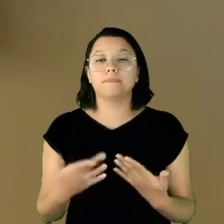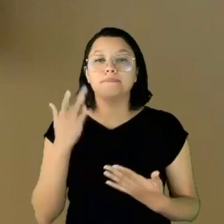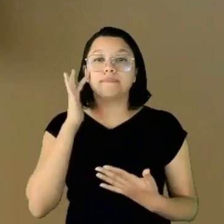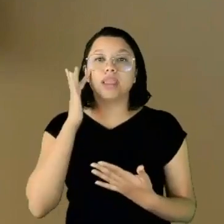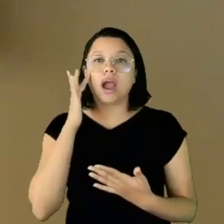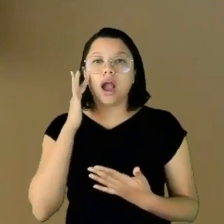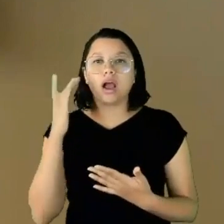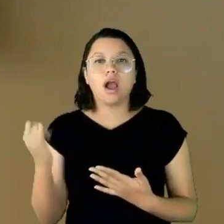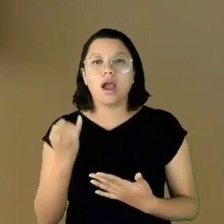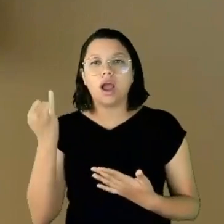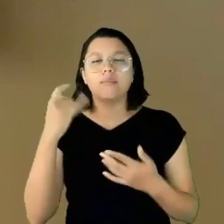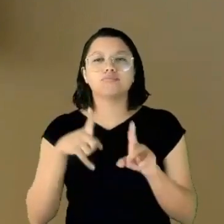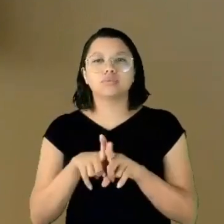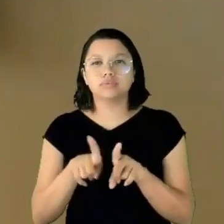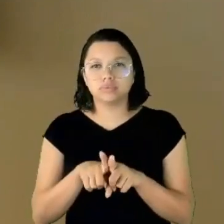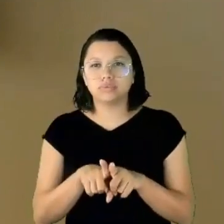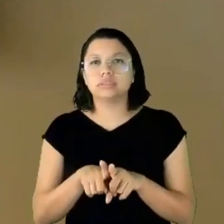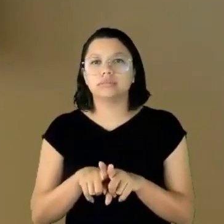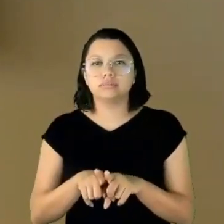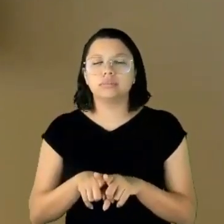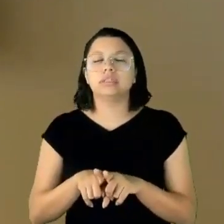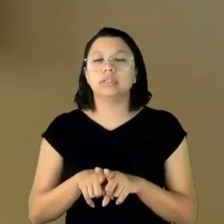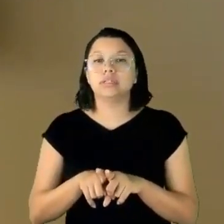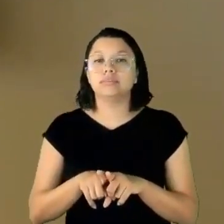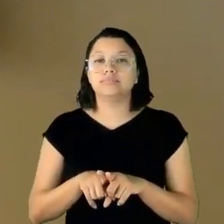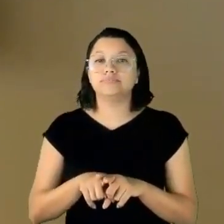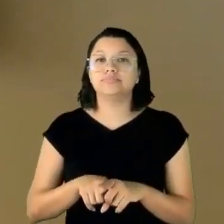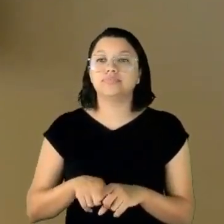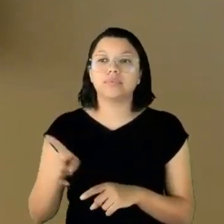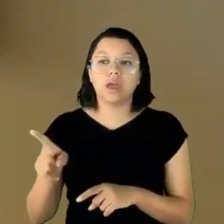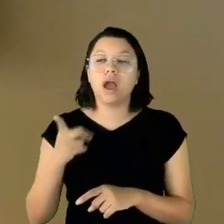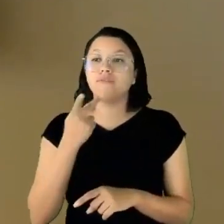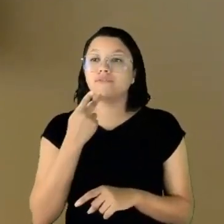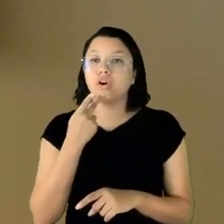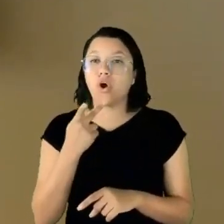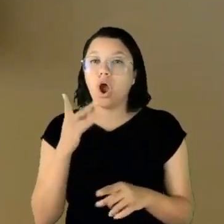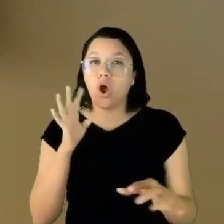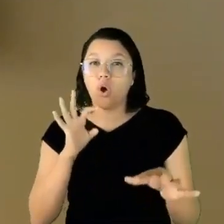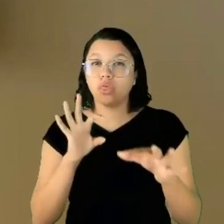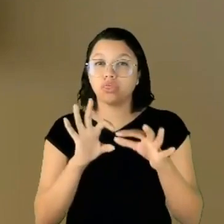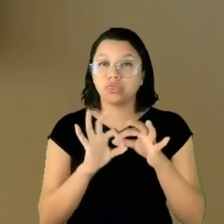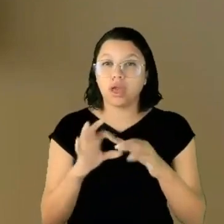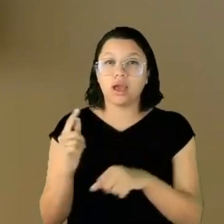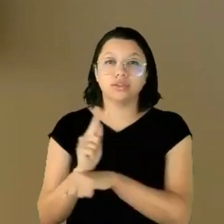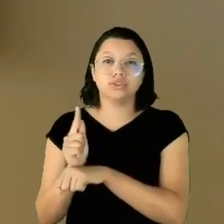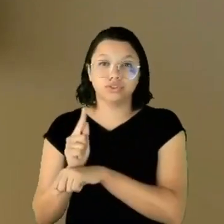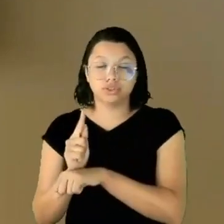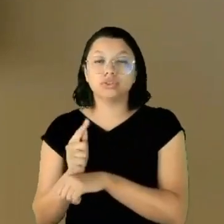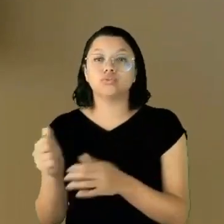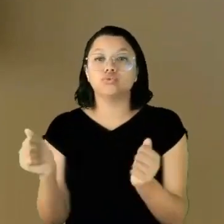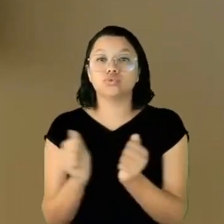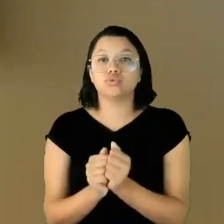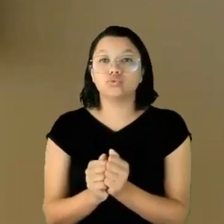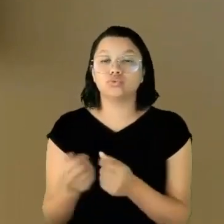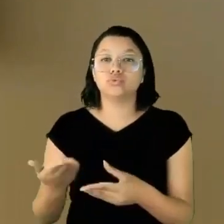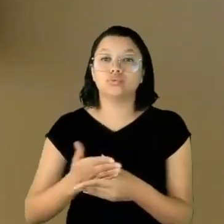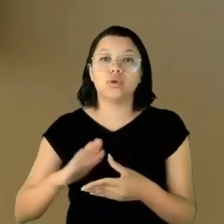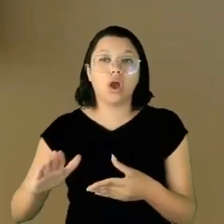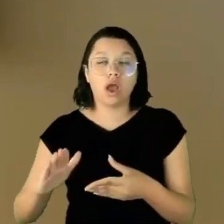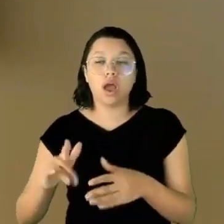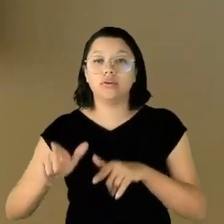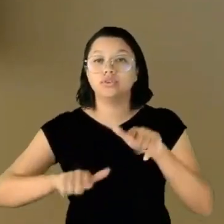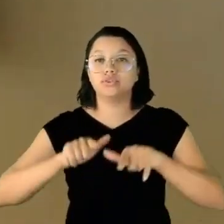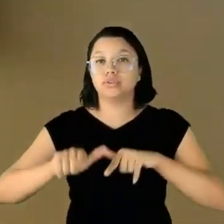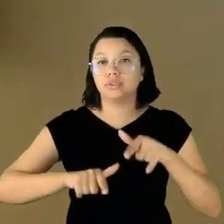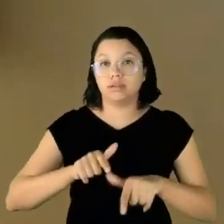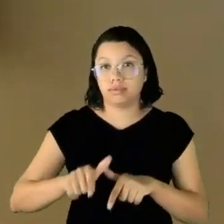que tem algo também importantíssimo aqui que o doutor José Denilson falou que é a conexão dessa gestão com os processos de trabalho com o